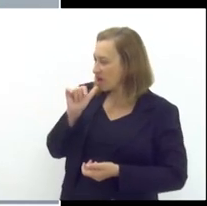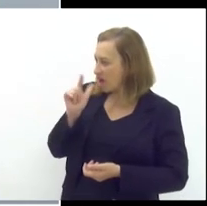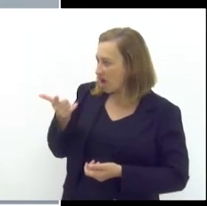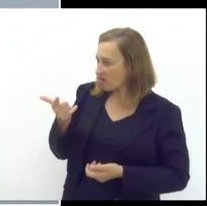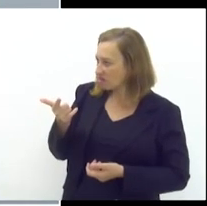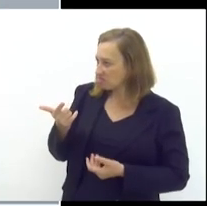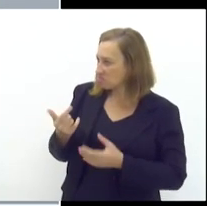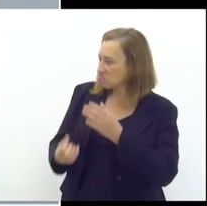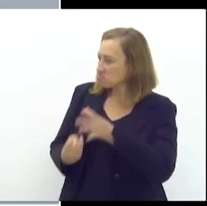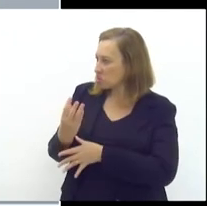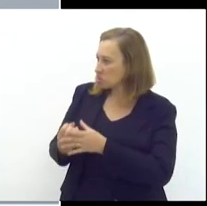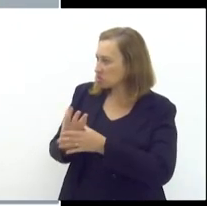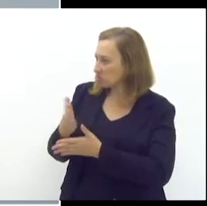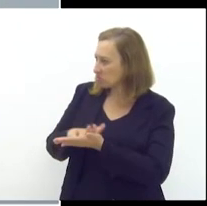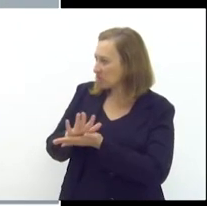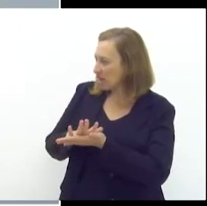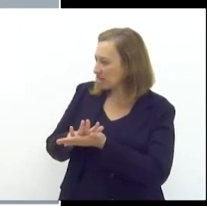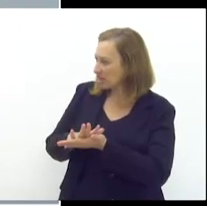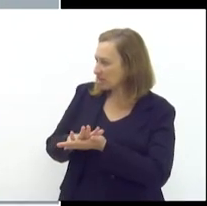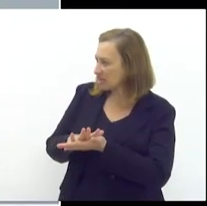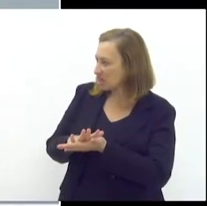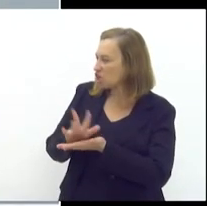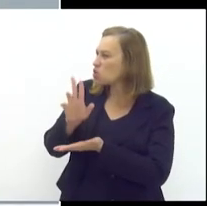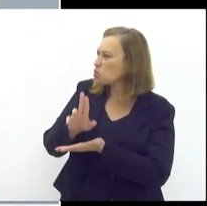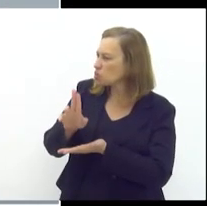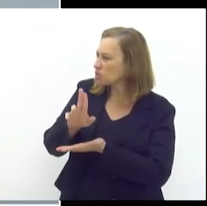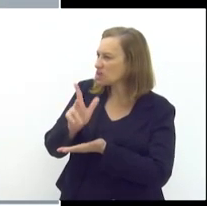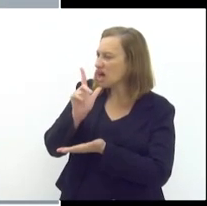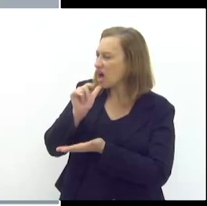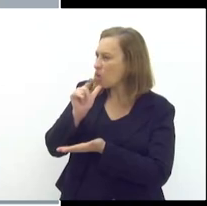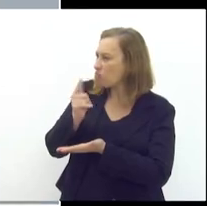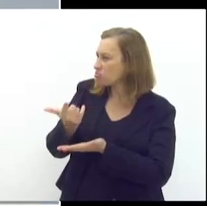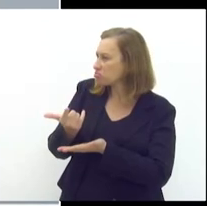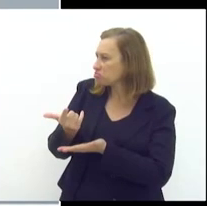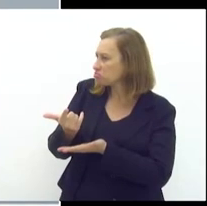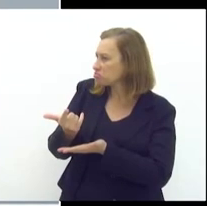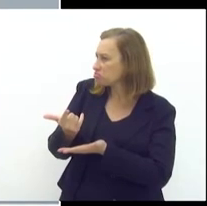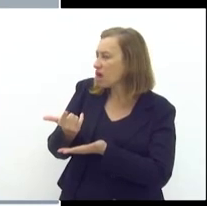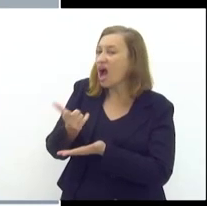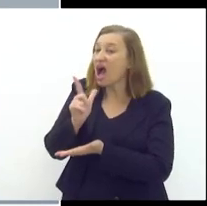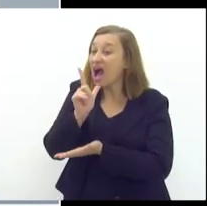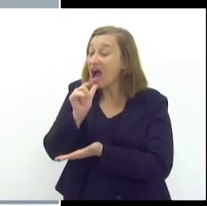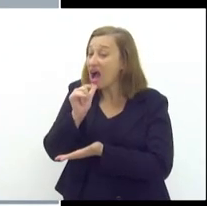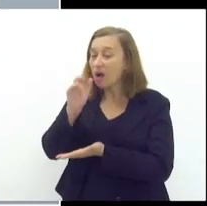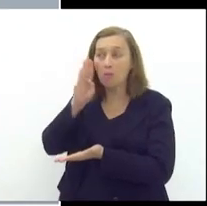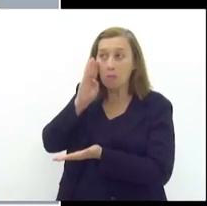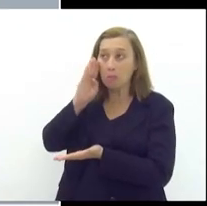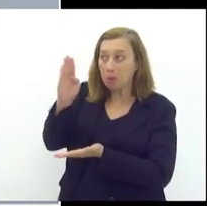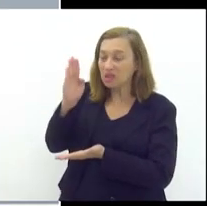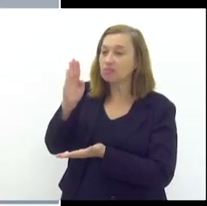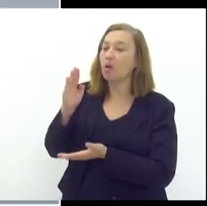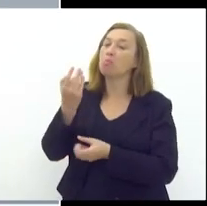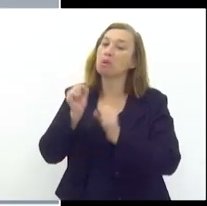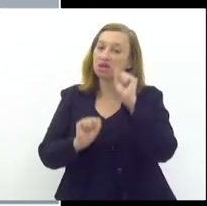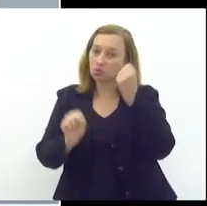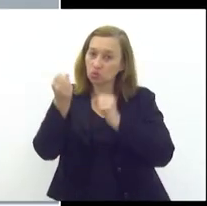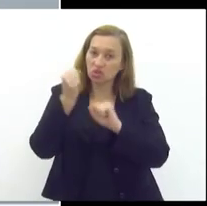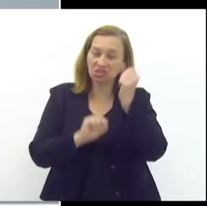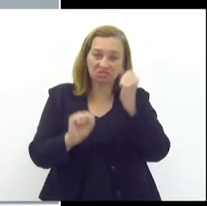nenhuma produção que não use água as toneladas a água é um produto fundamental para indústria